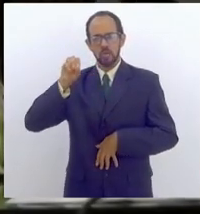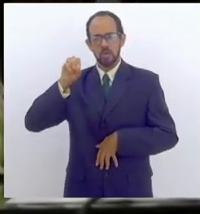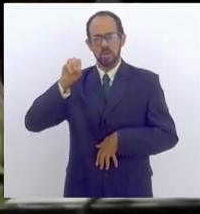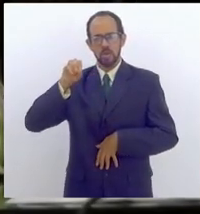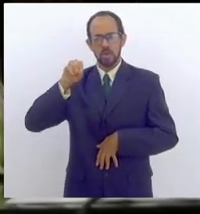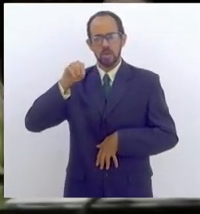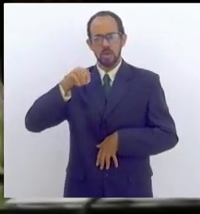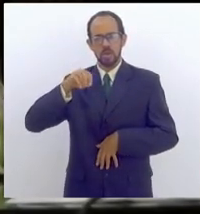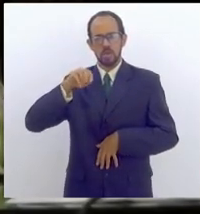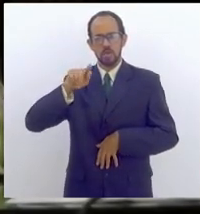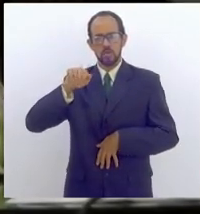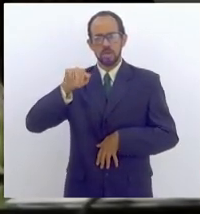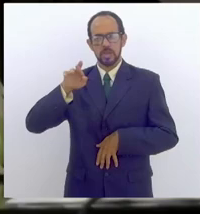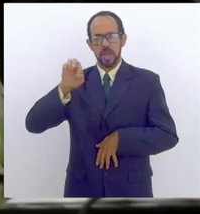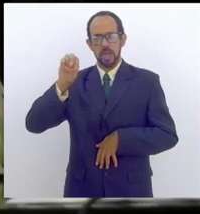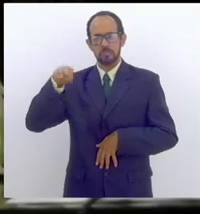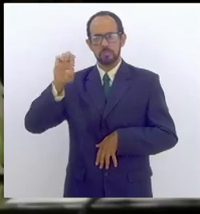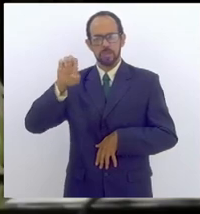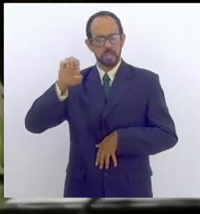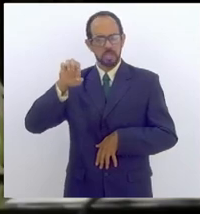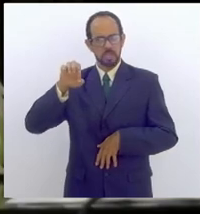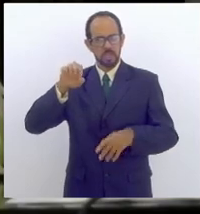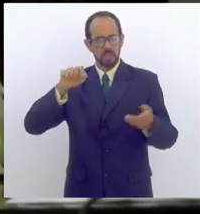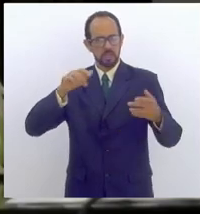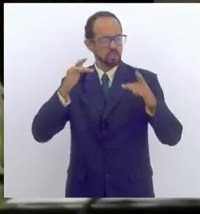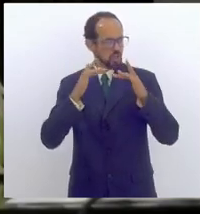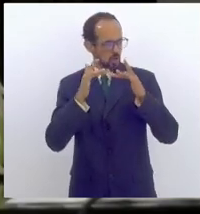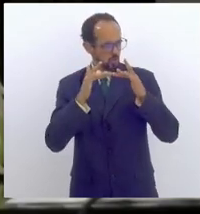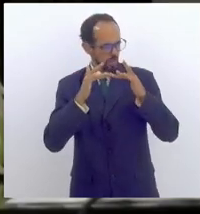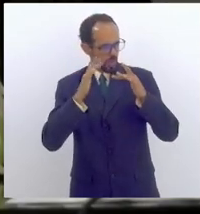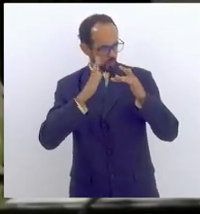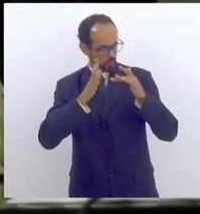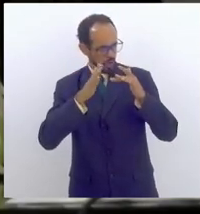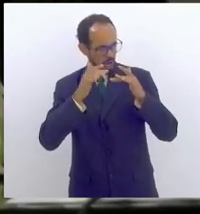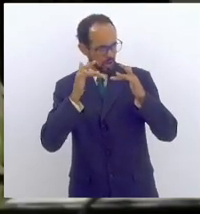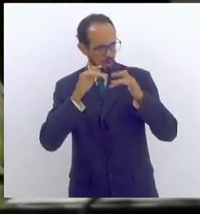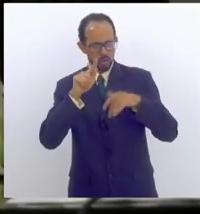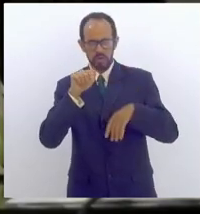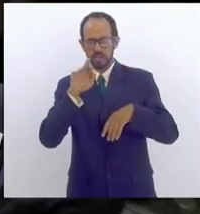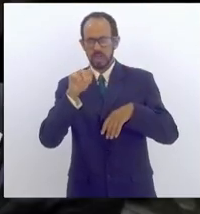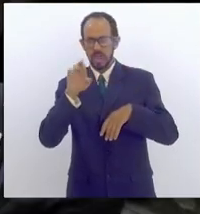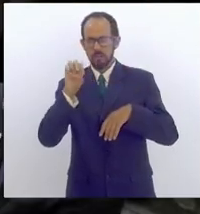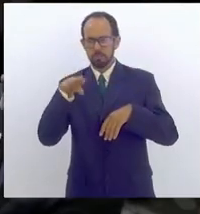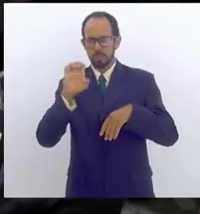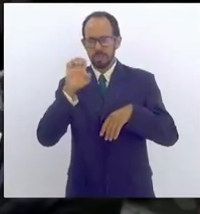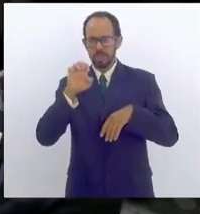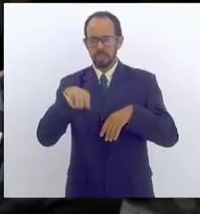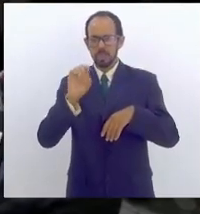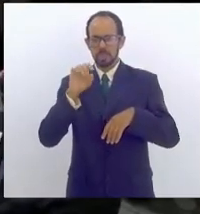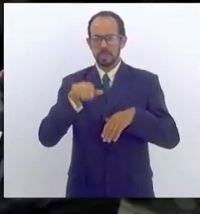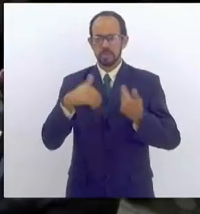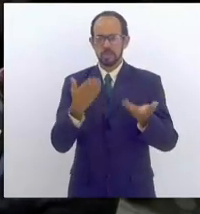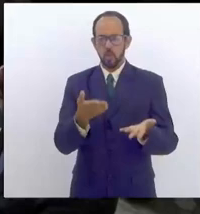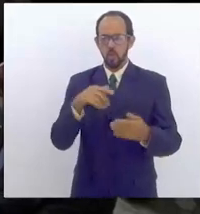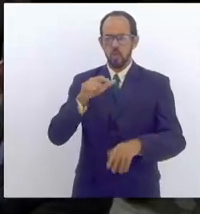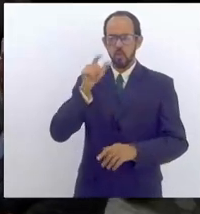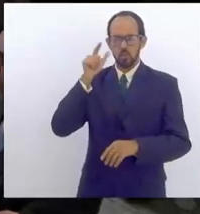Guilherme Scheder também. Alguém entrou em contato com ele? Guilherme? Então, Lucinha,